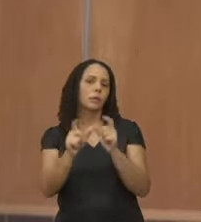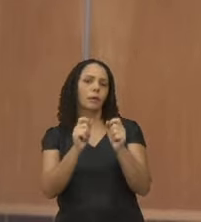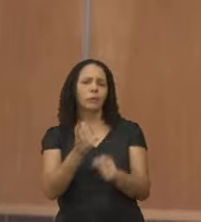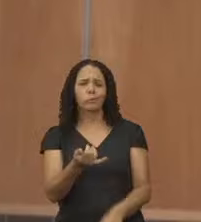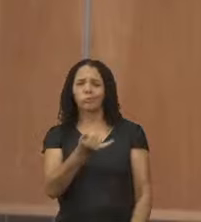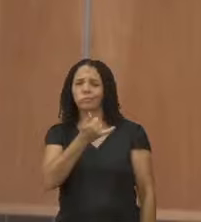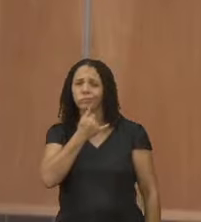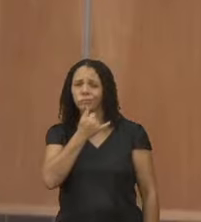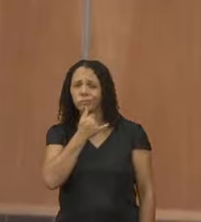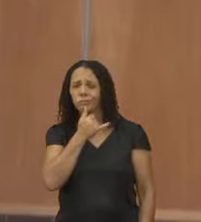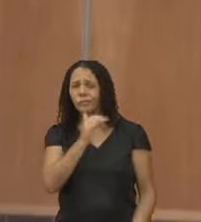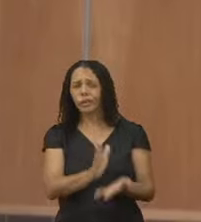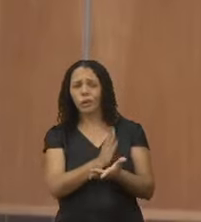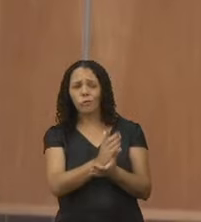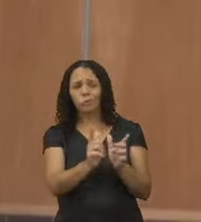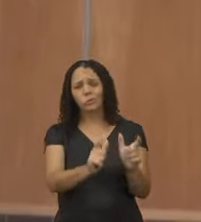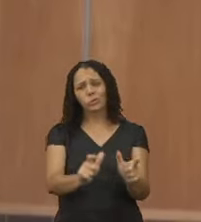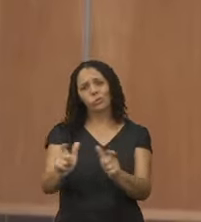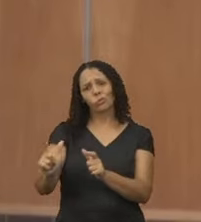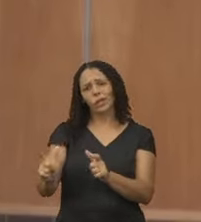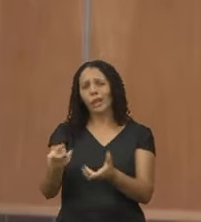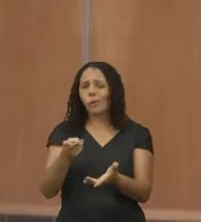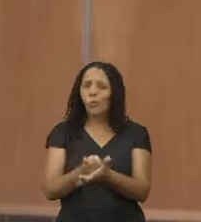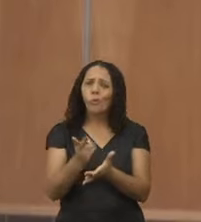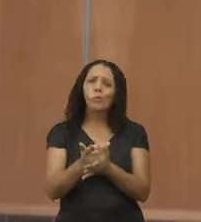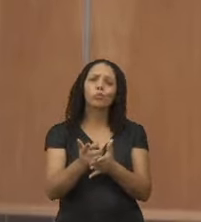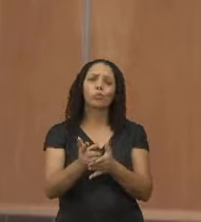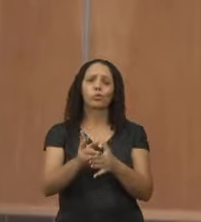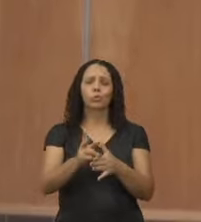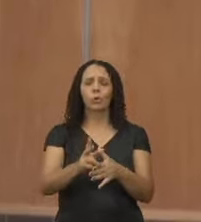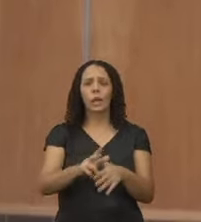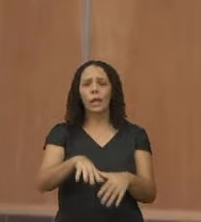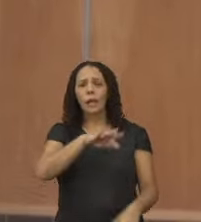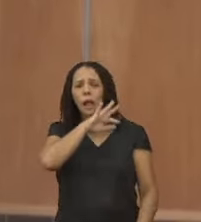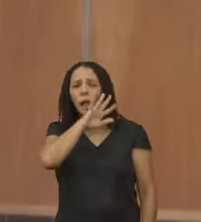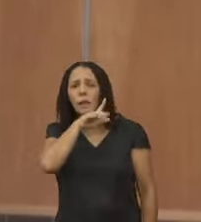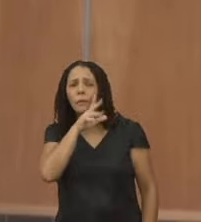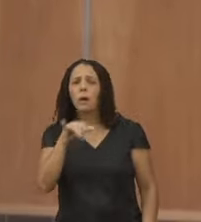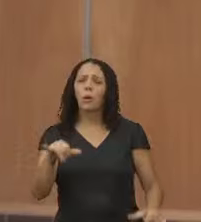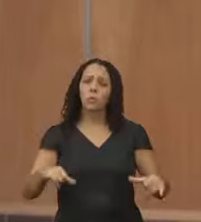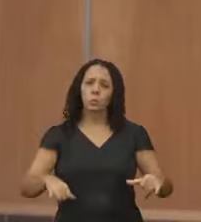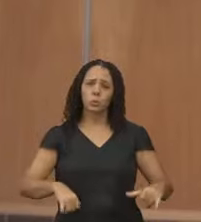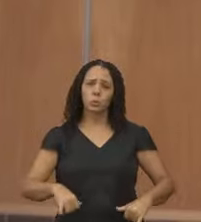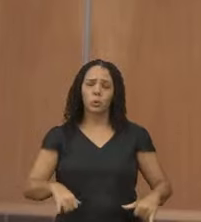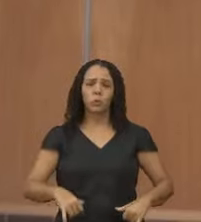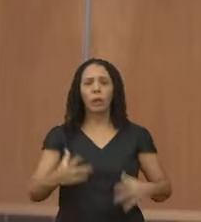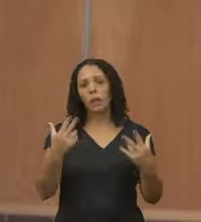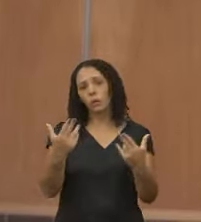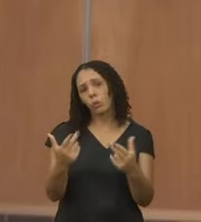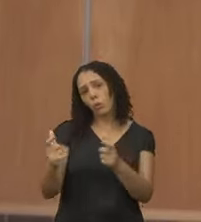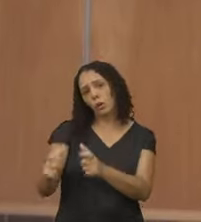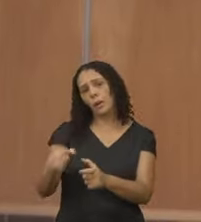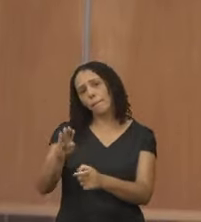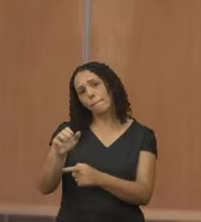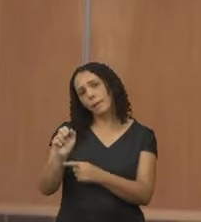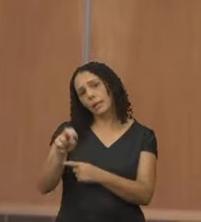ainda continua os maus tratos de animais, como a gente viu o que aconteceu lá em Bananal, enfim, em outras situações que a